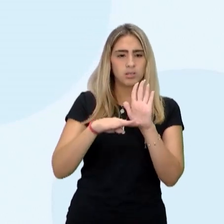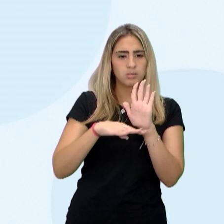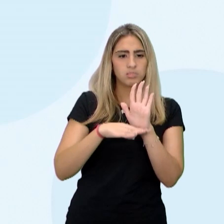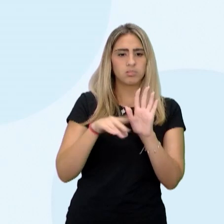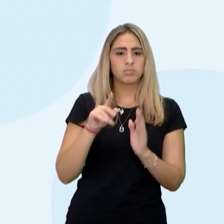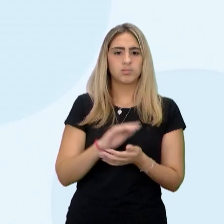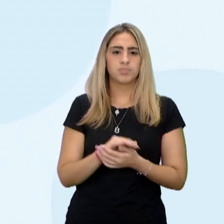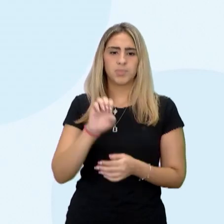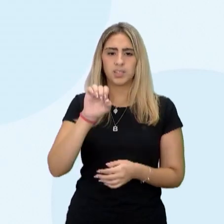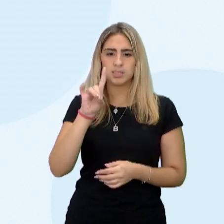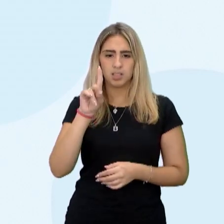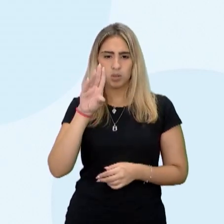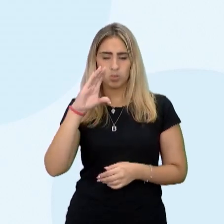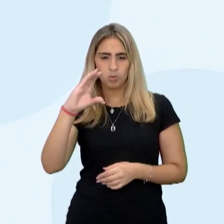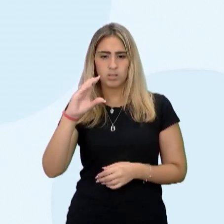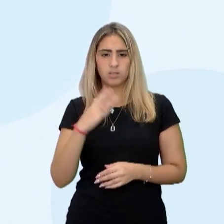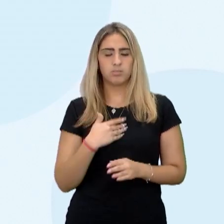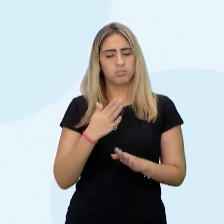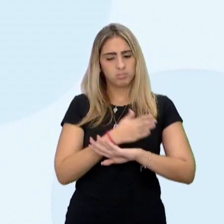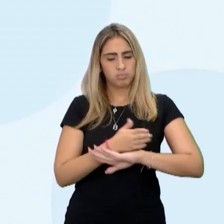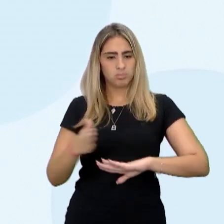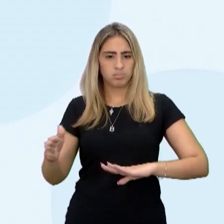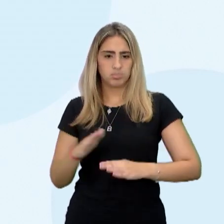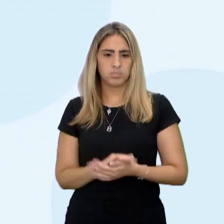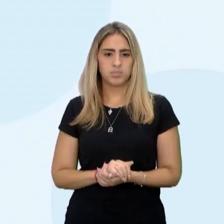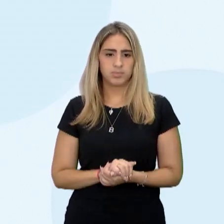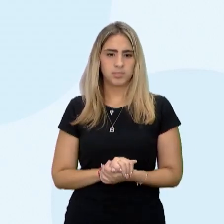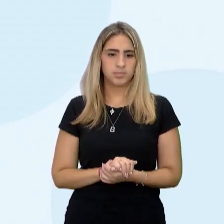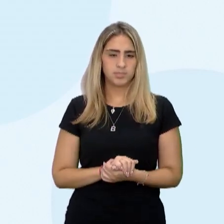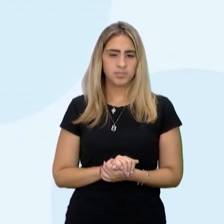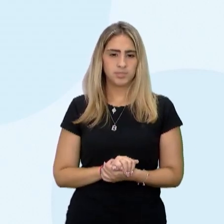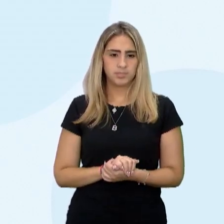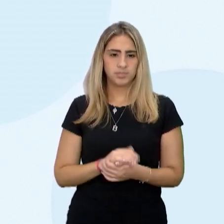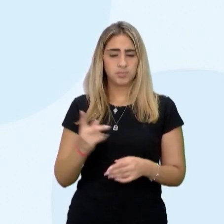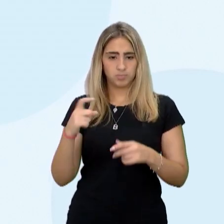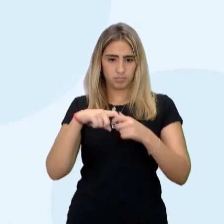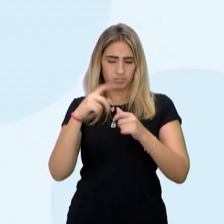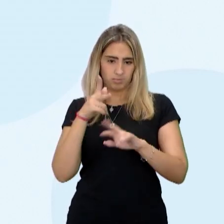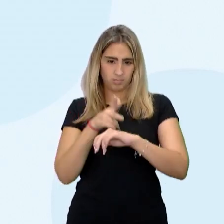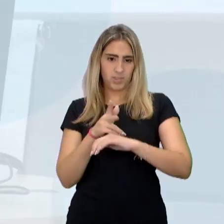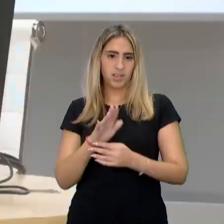da SEDUC e assim por diante. Volta aqui para mim, produção.